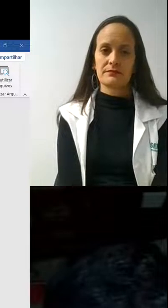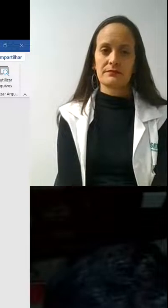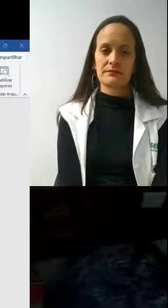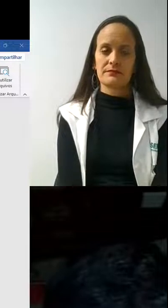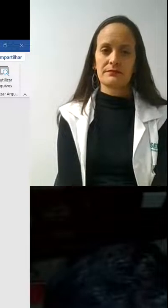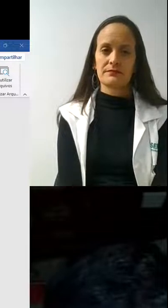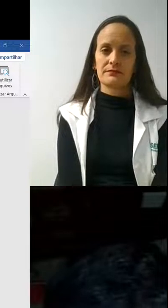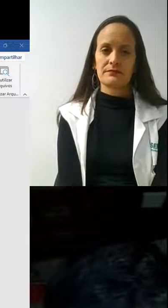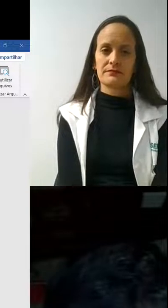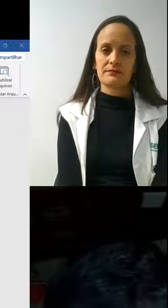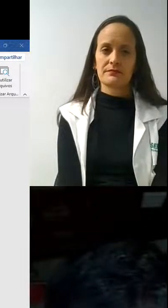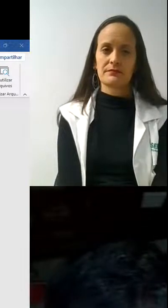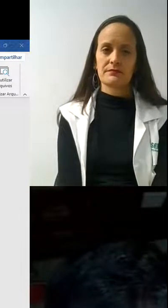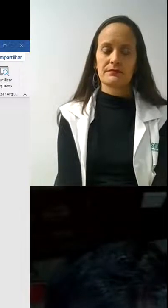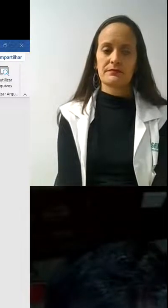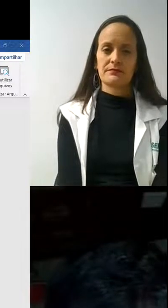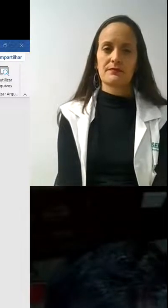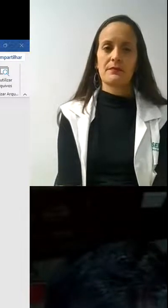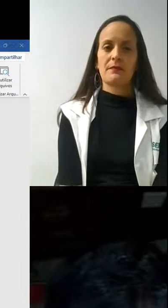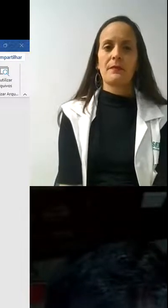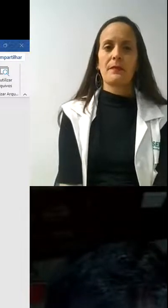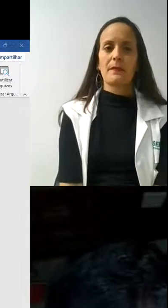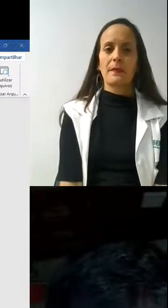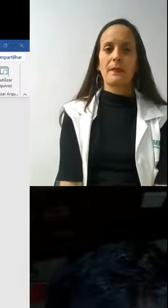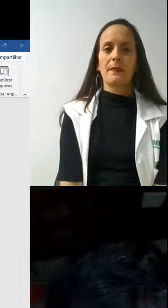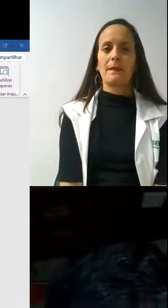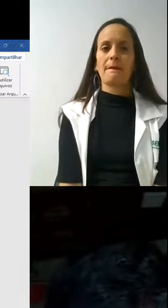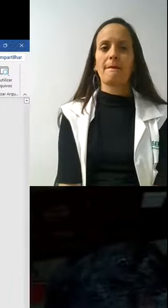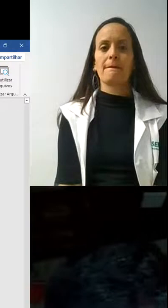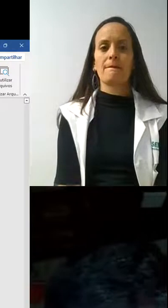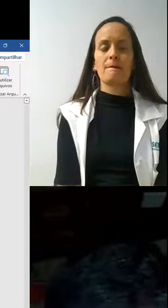Vou desabilitar aqui para não dar interferência.